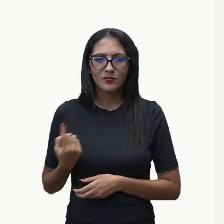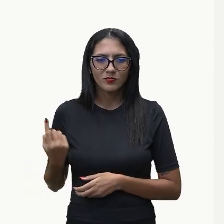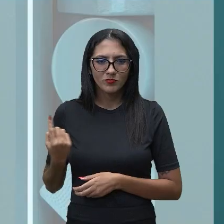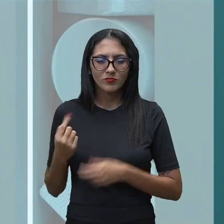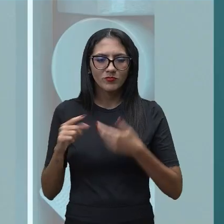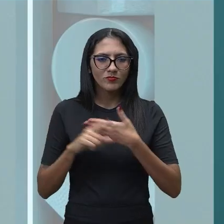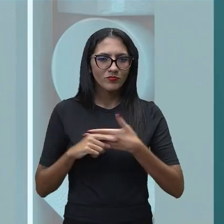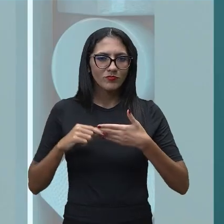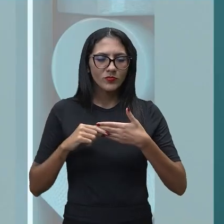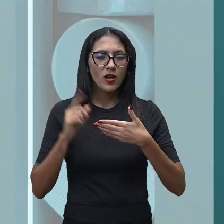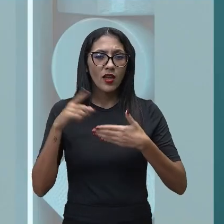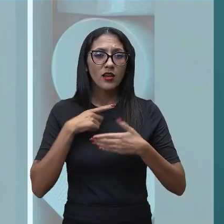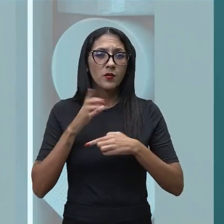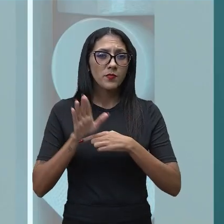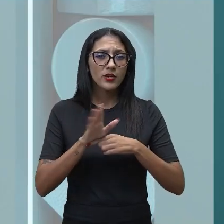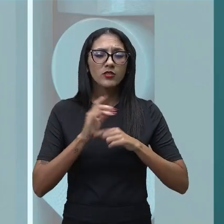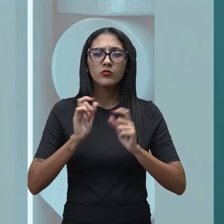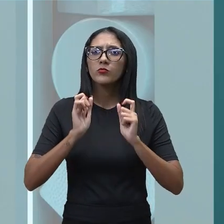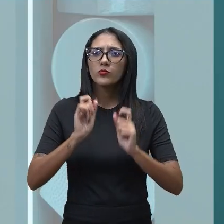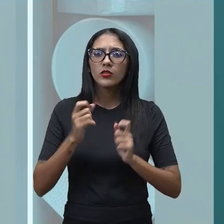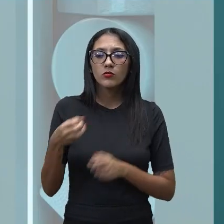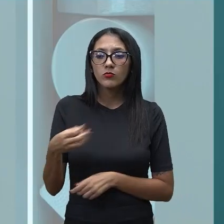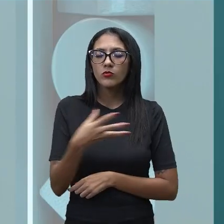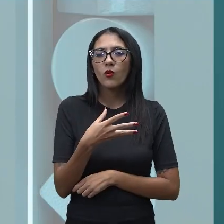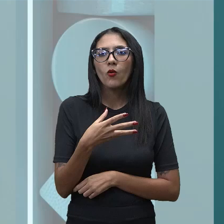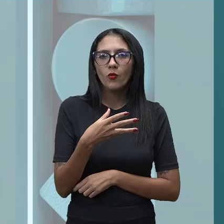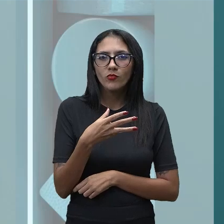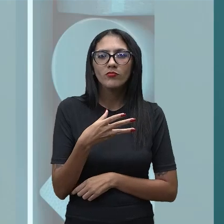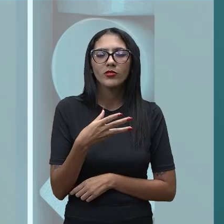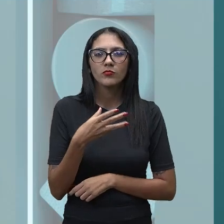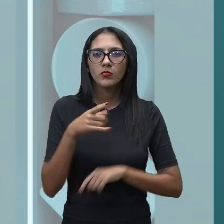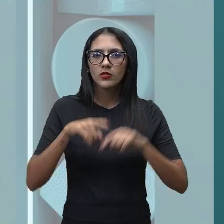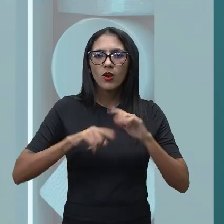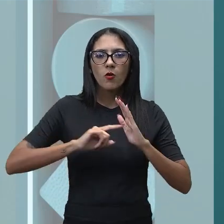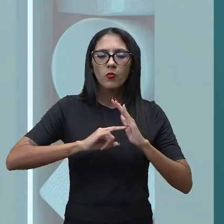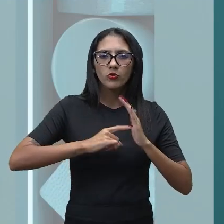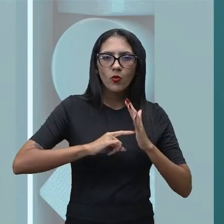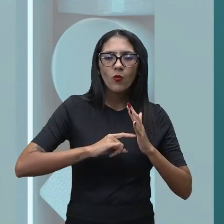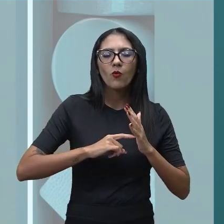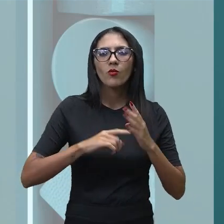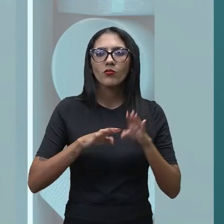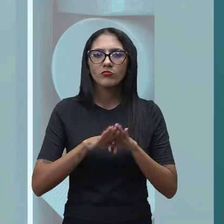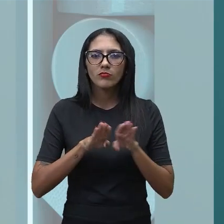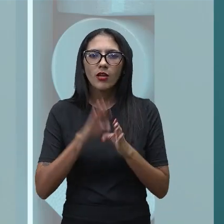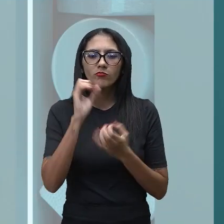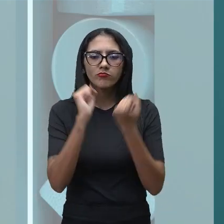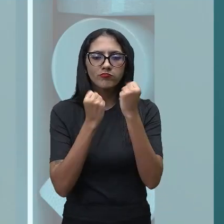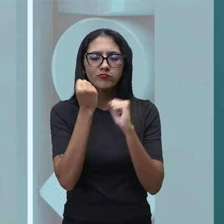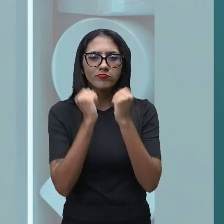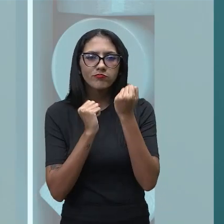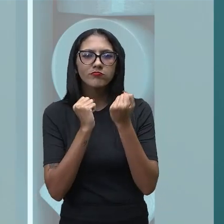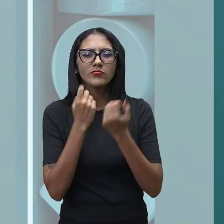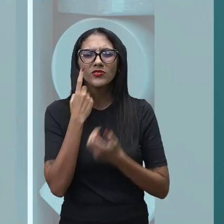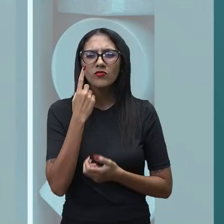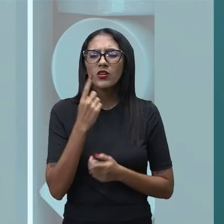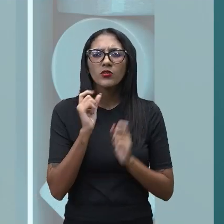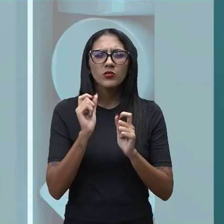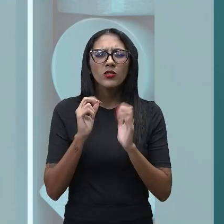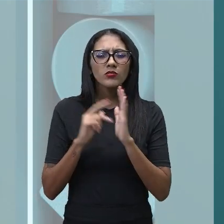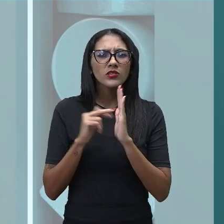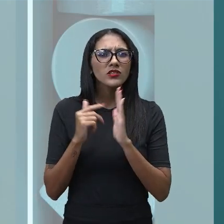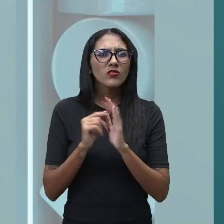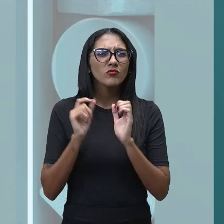exalta exatamente a modernidade, a máquina, e percebe que as sensações, o sentir, certo,